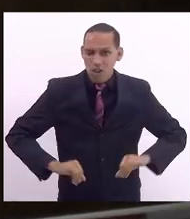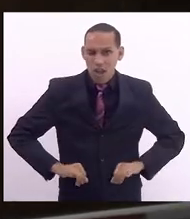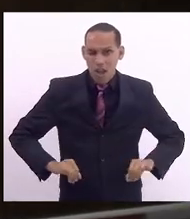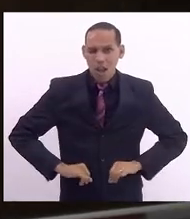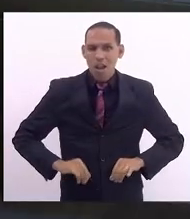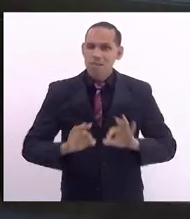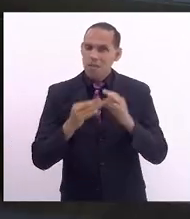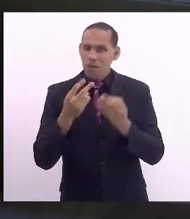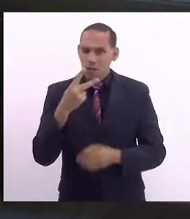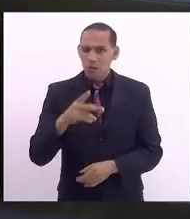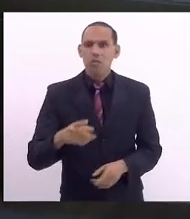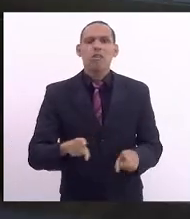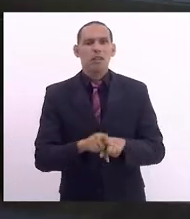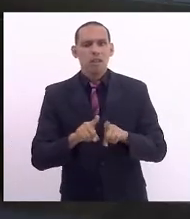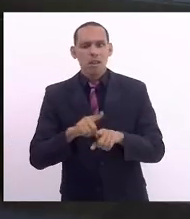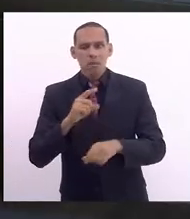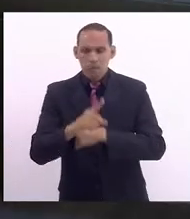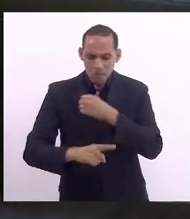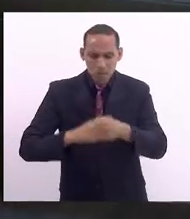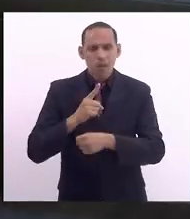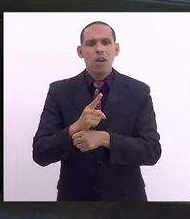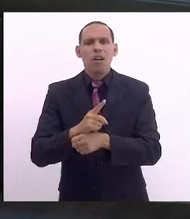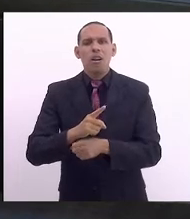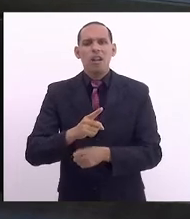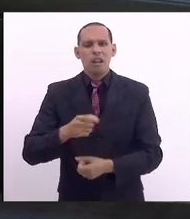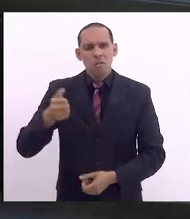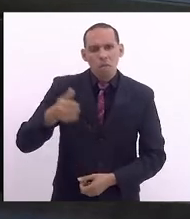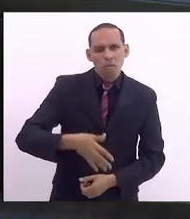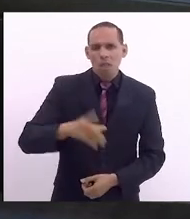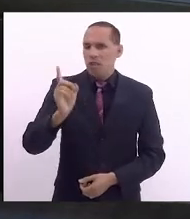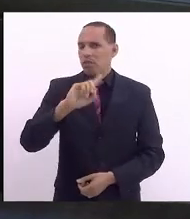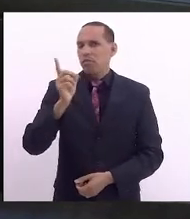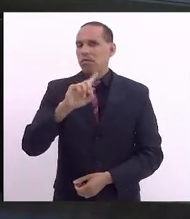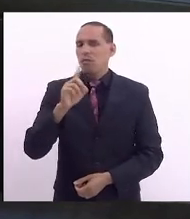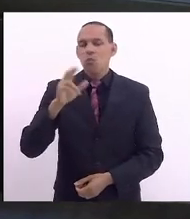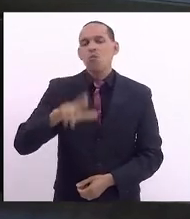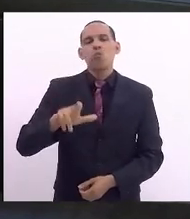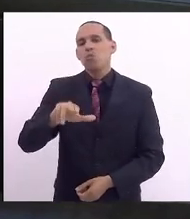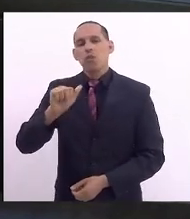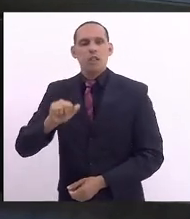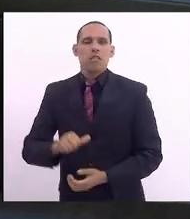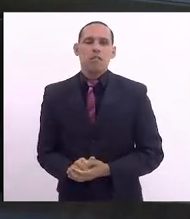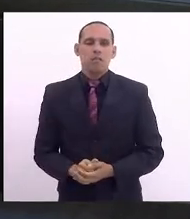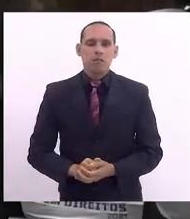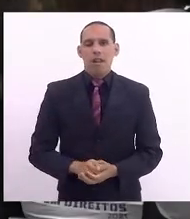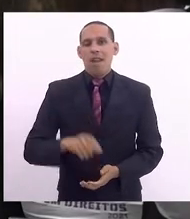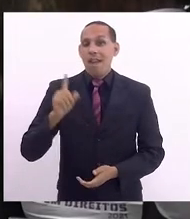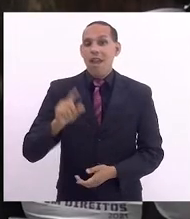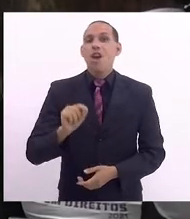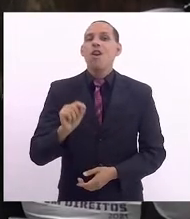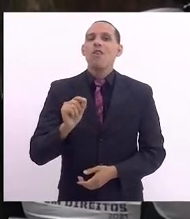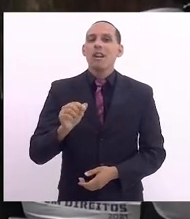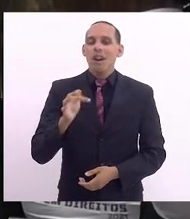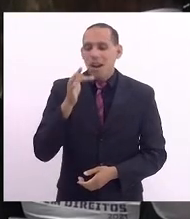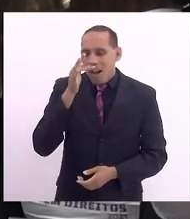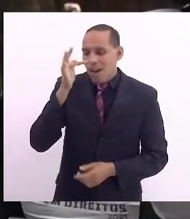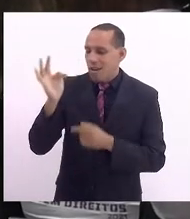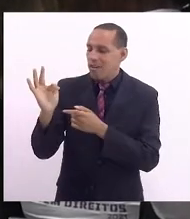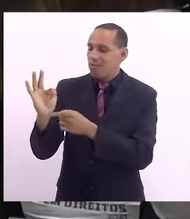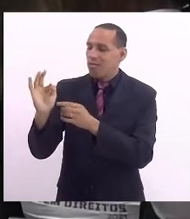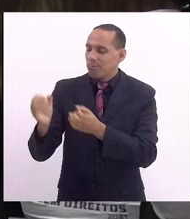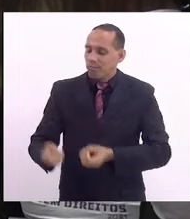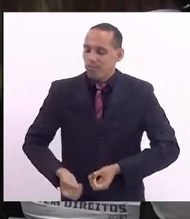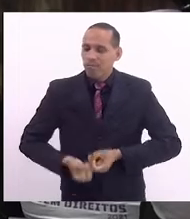sofrimento da sua família durante um ano, ele não foi em vão e não será. Ele é a fina flor de uma inspiração, de